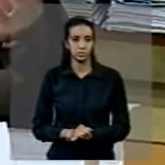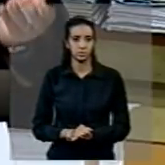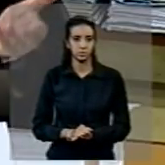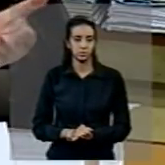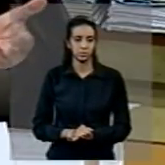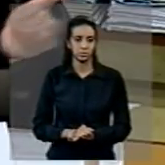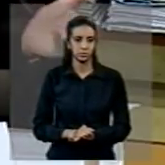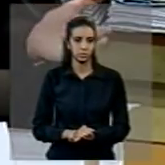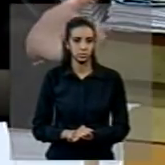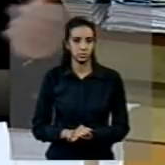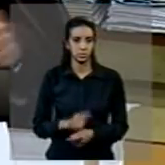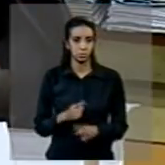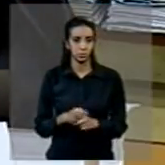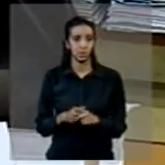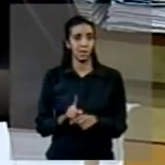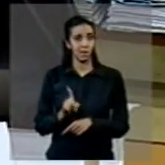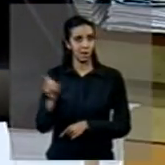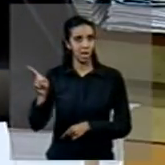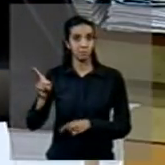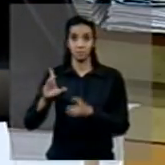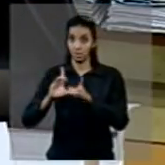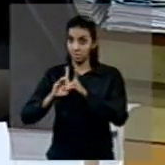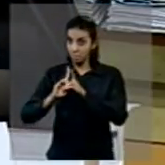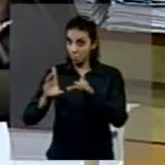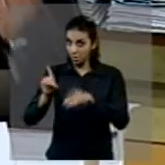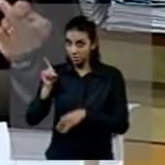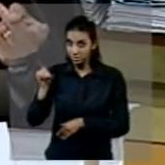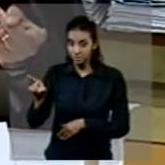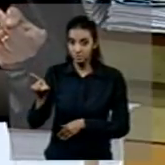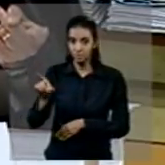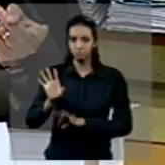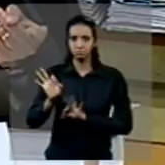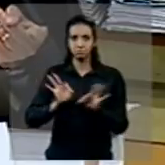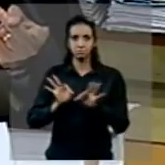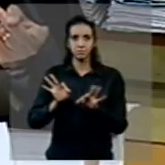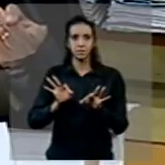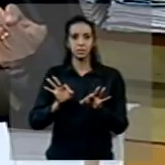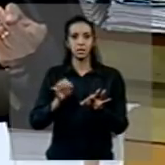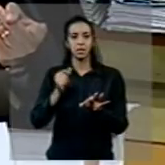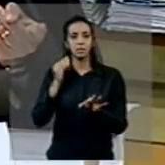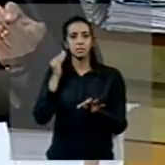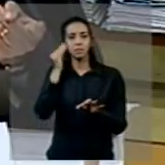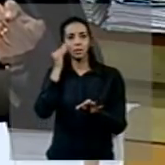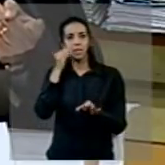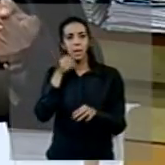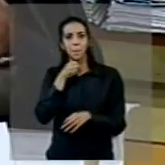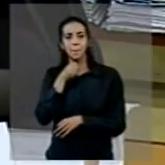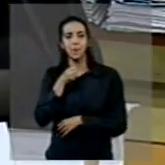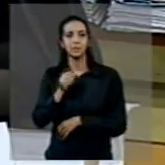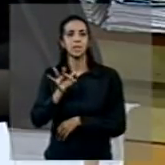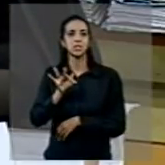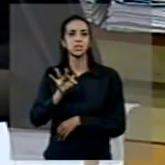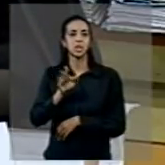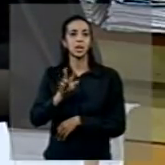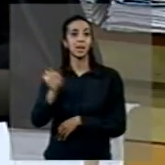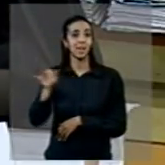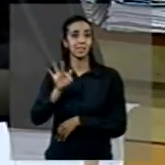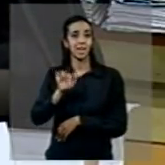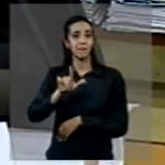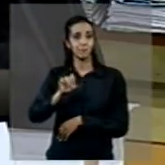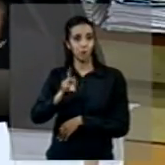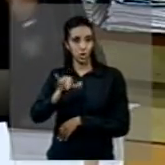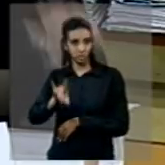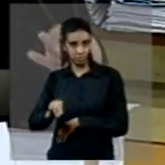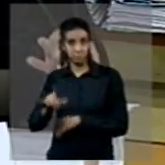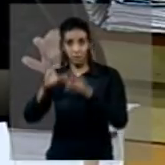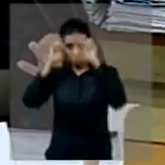em que se preparava na maior democracia para se fazer uma recontagem de voto na Flórida. E a Suprema Corte emitiu uma